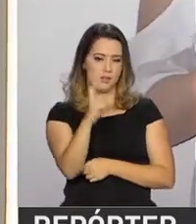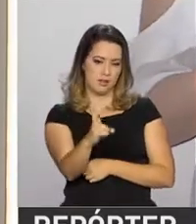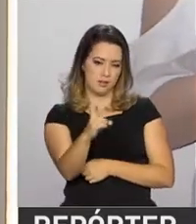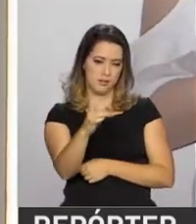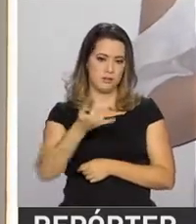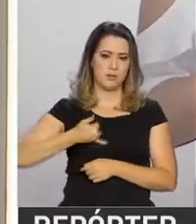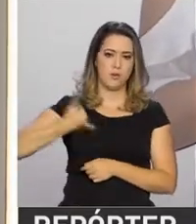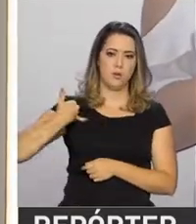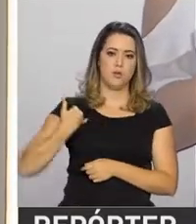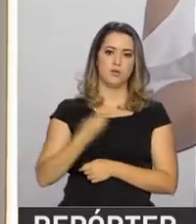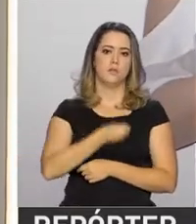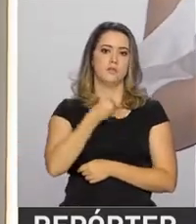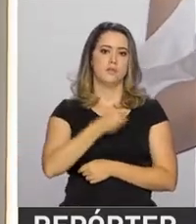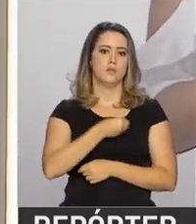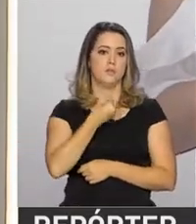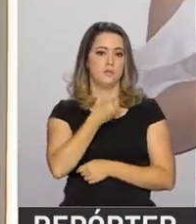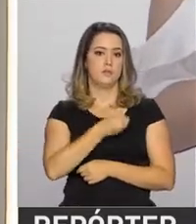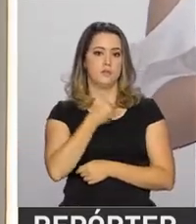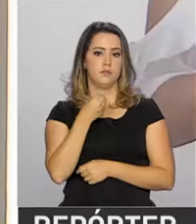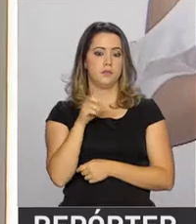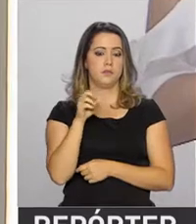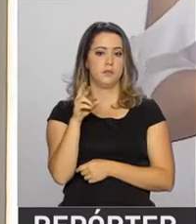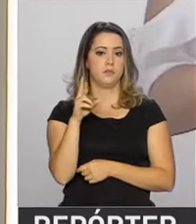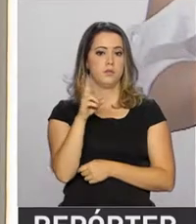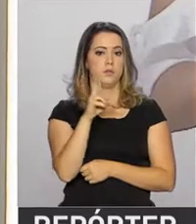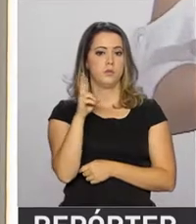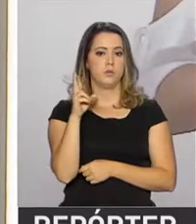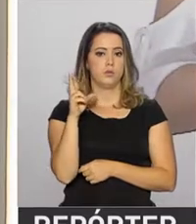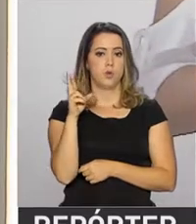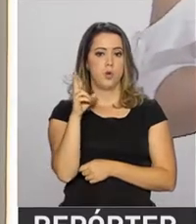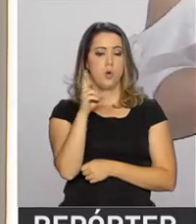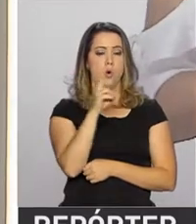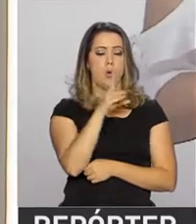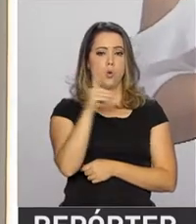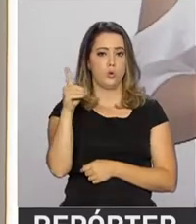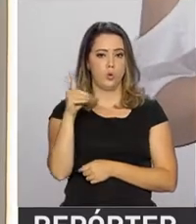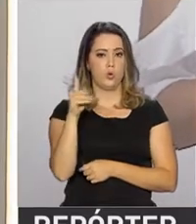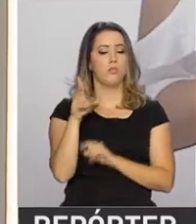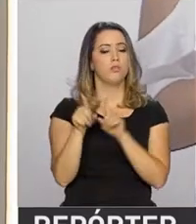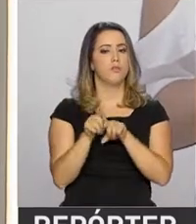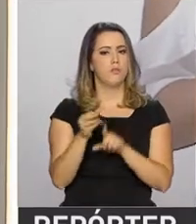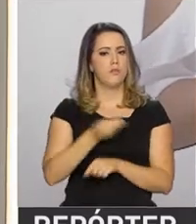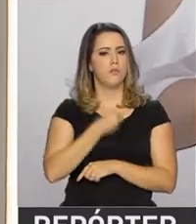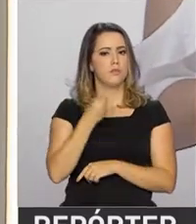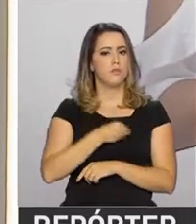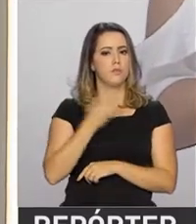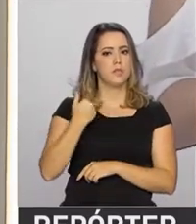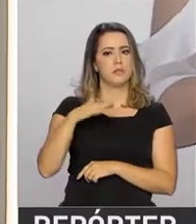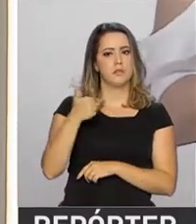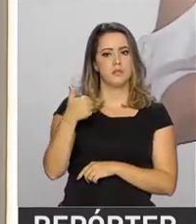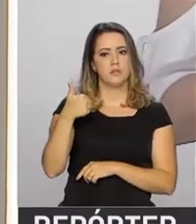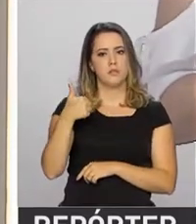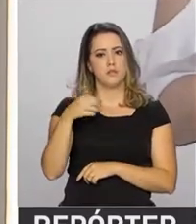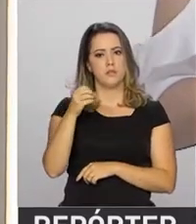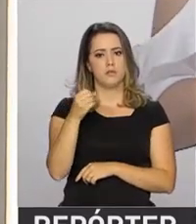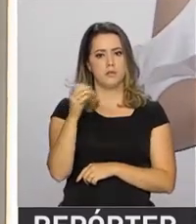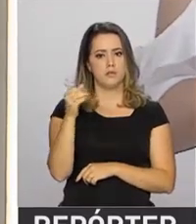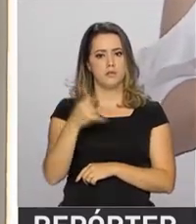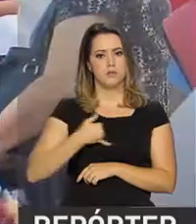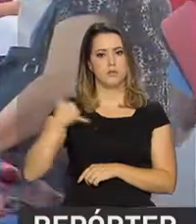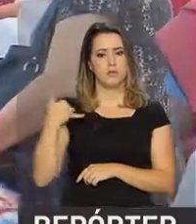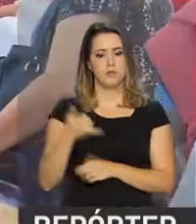completou 65 anos e 2016 morasse em rondônia teria chance de viver mais cerca de 16